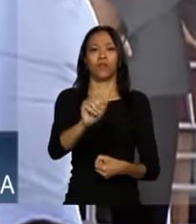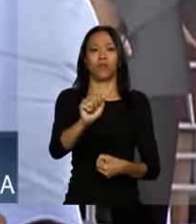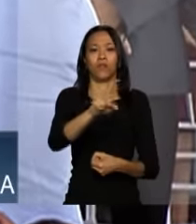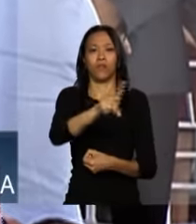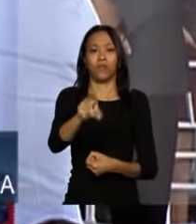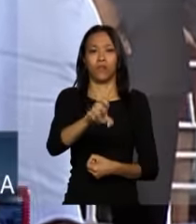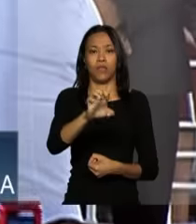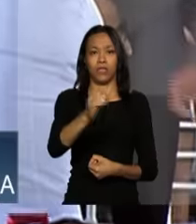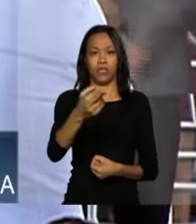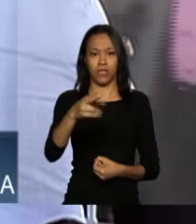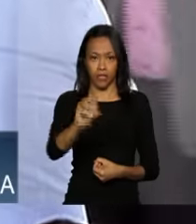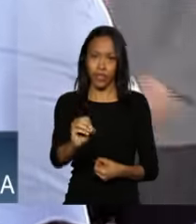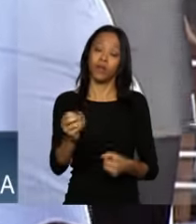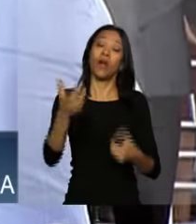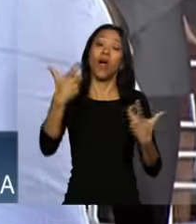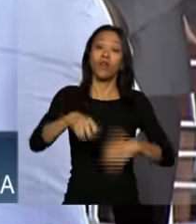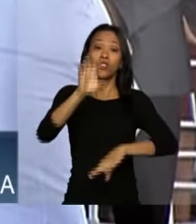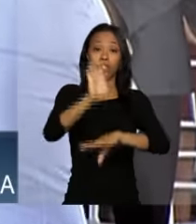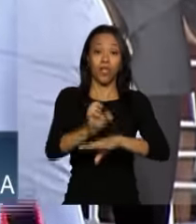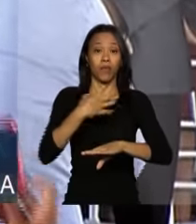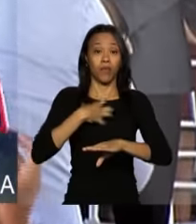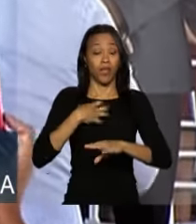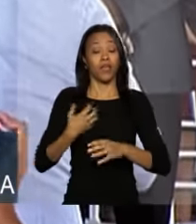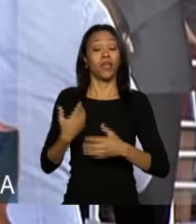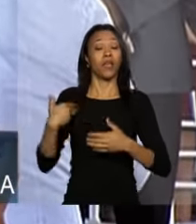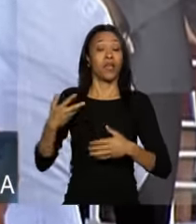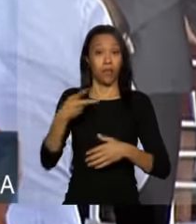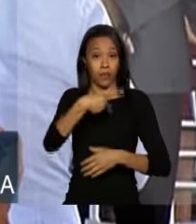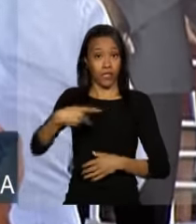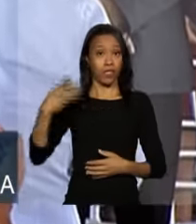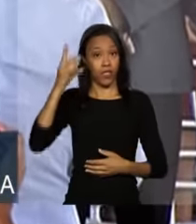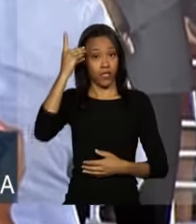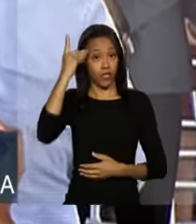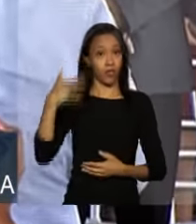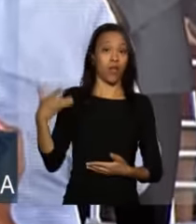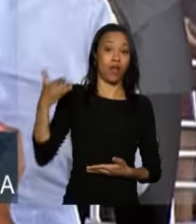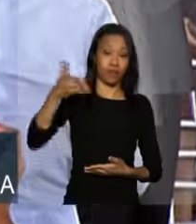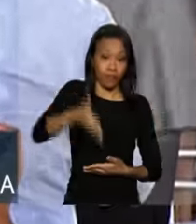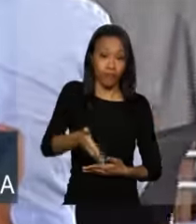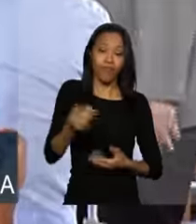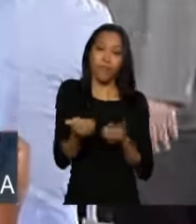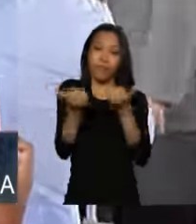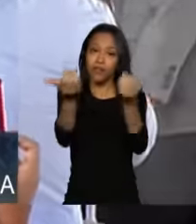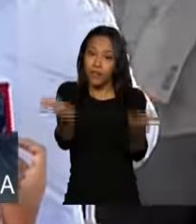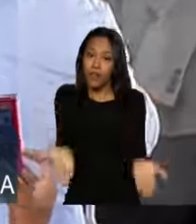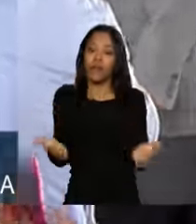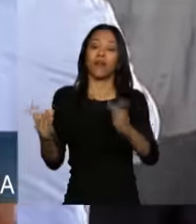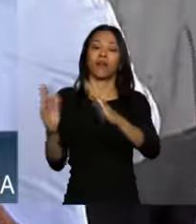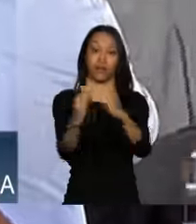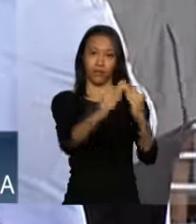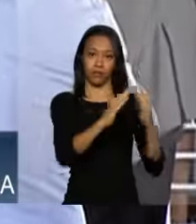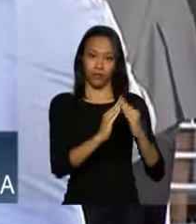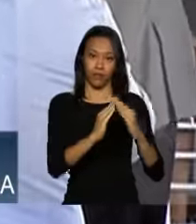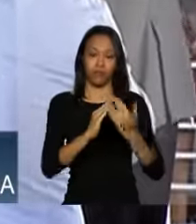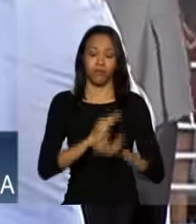Rousseff participa da entrega de moradias do programa Minha Casa Minha Vida.